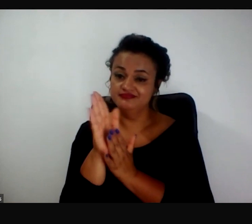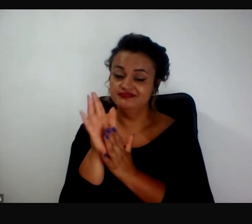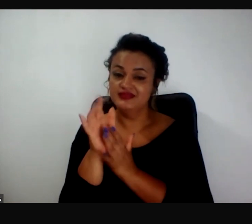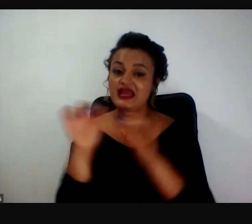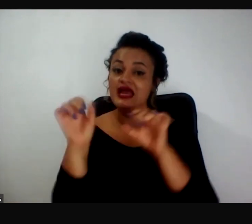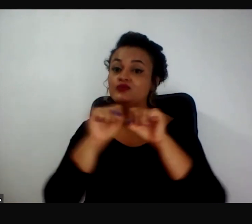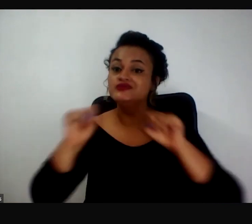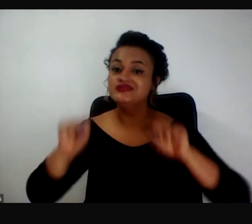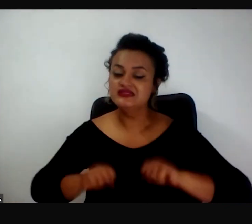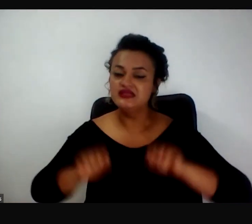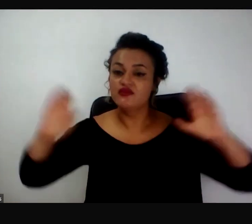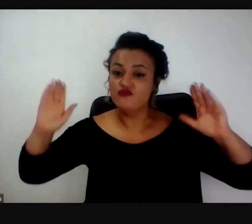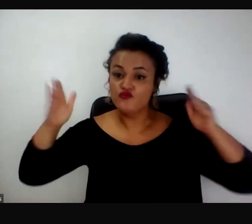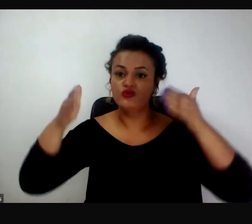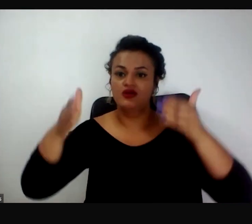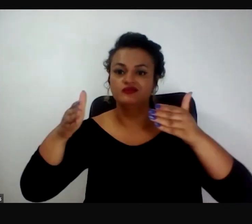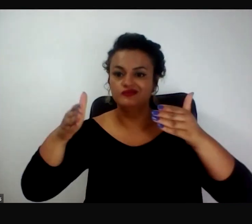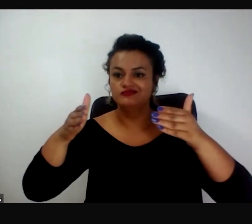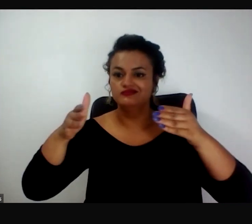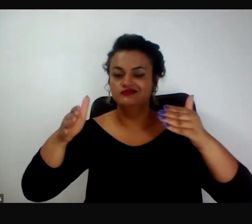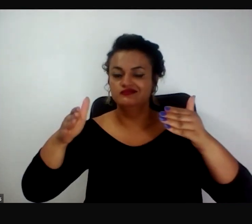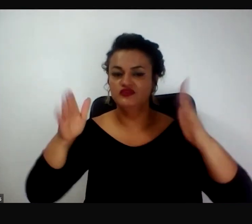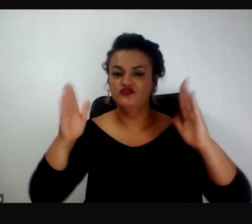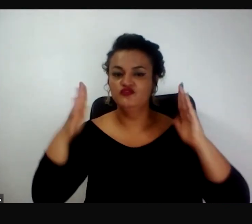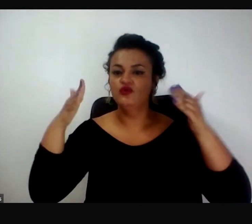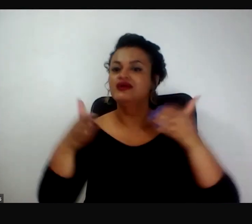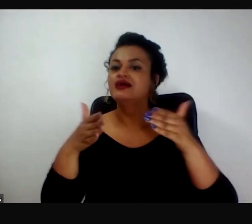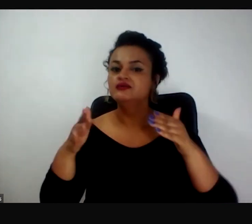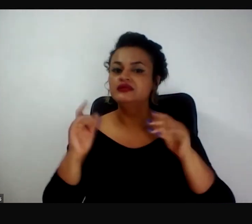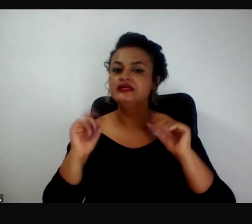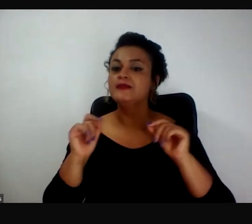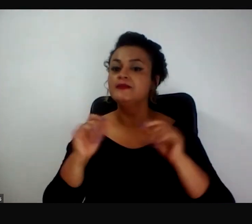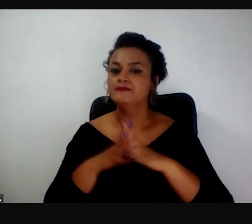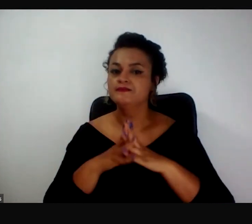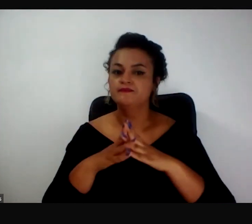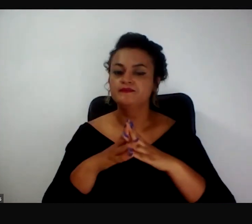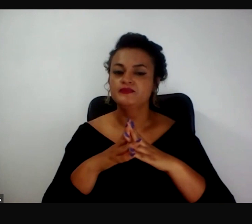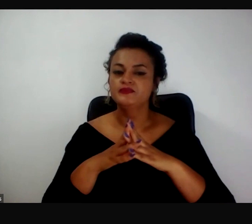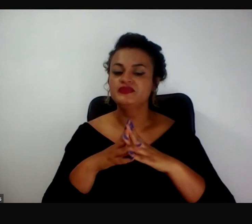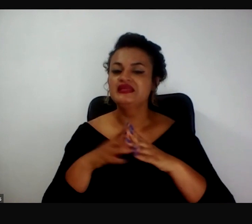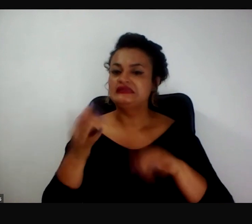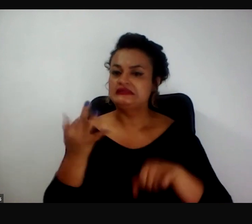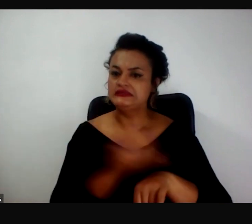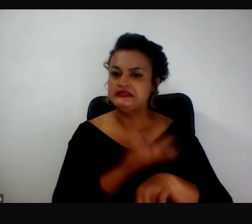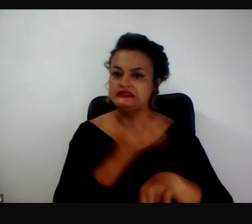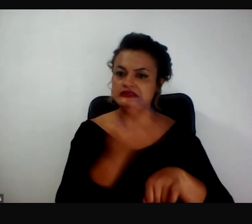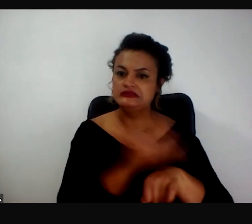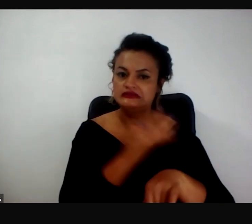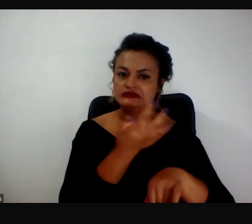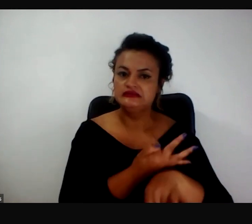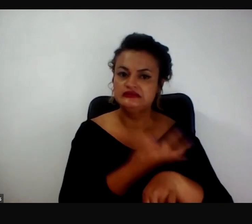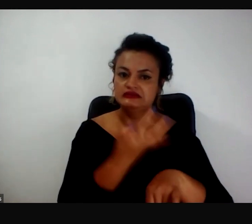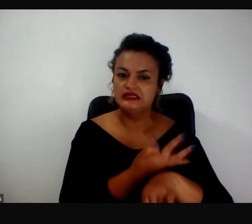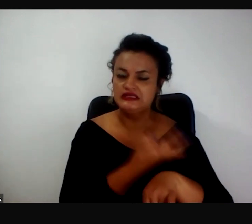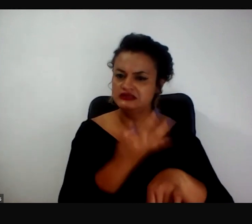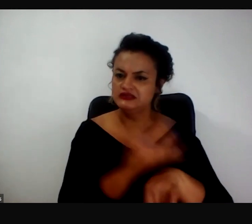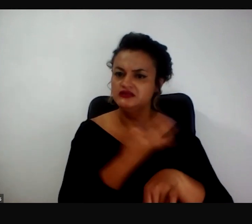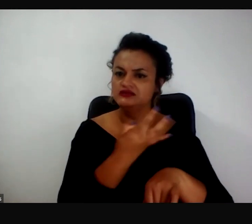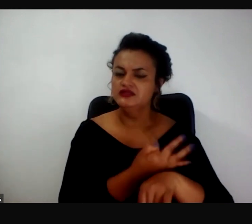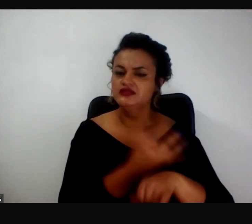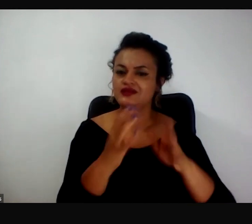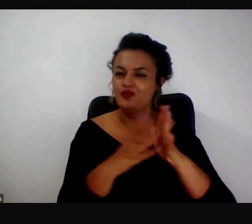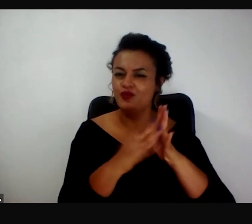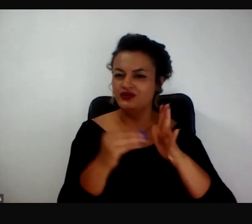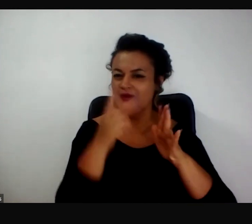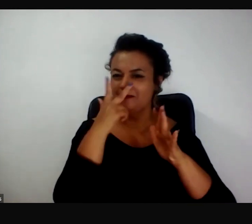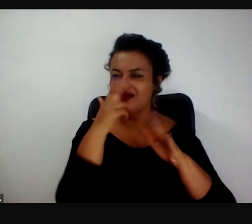concentrado com ascendência a kelseniana, do modelo austríaco,